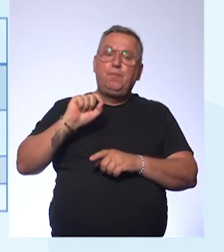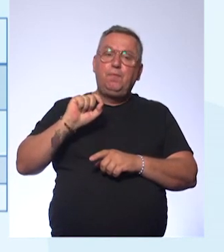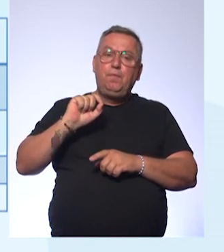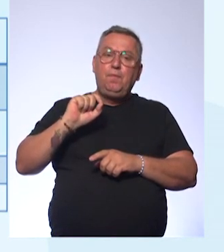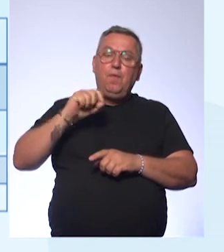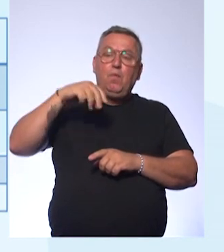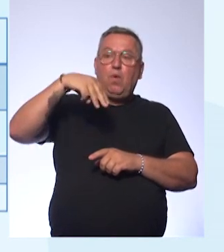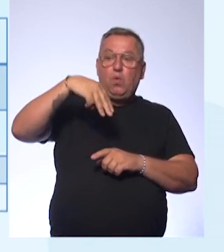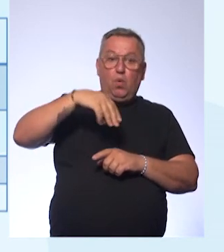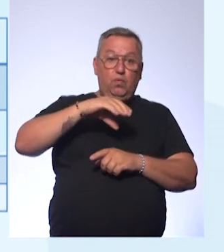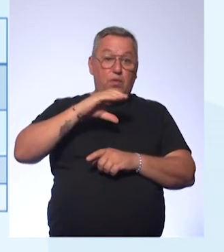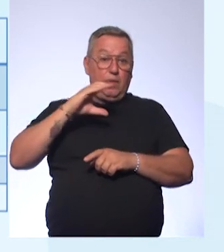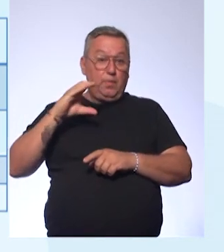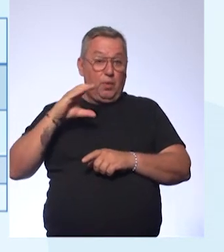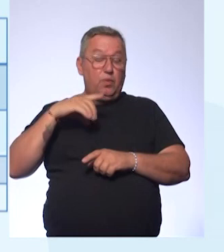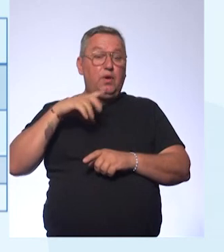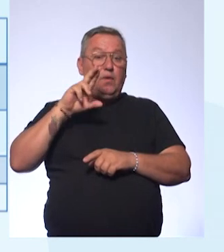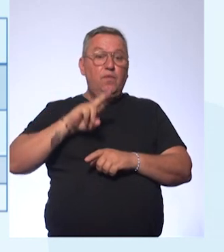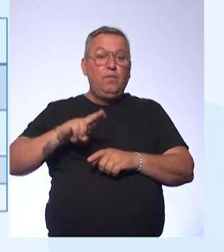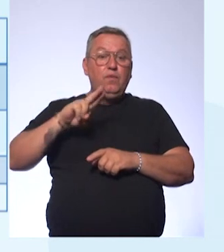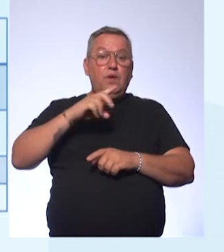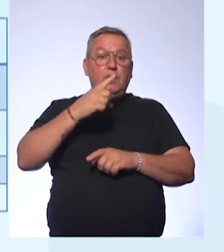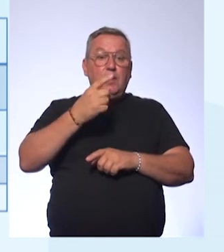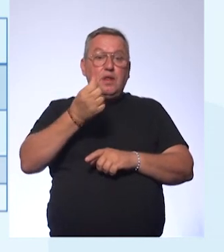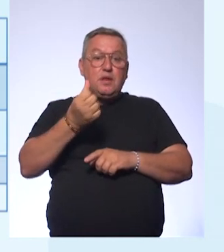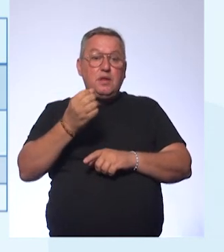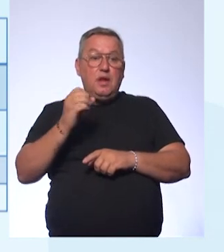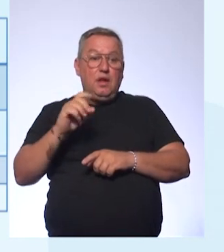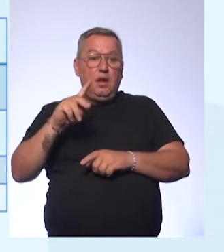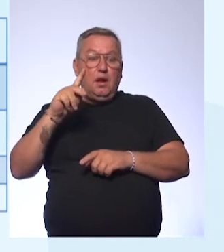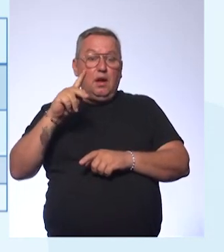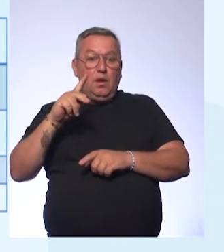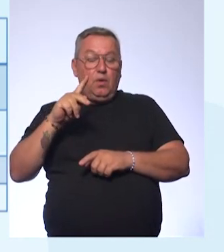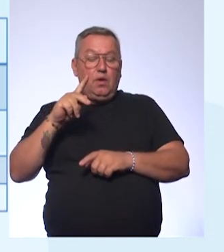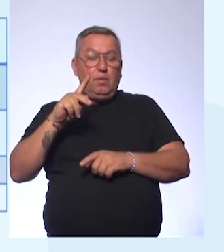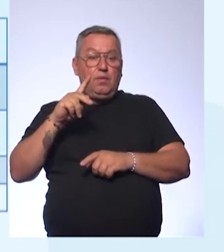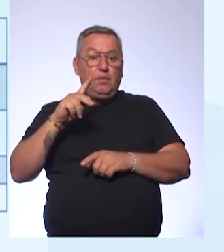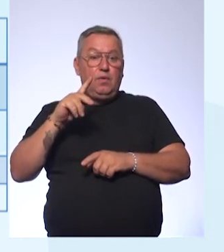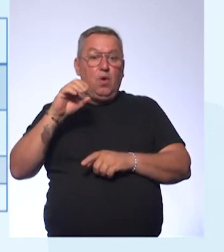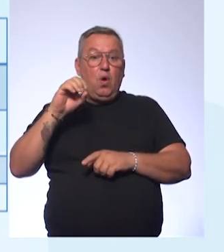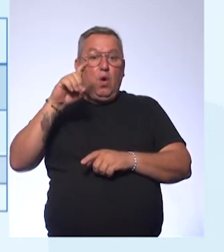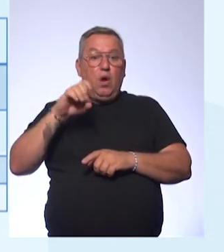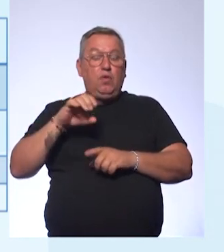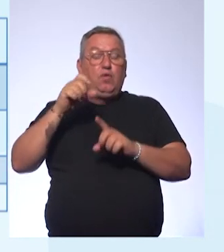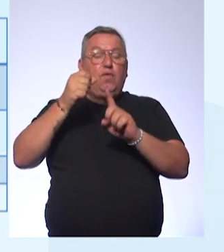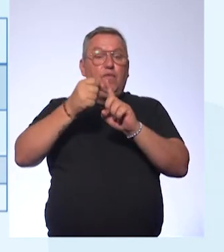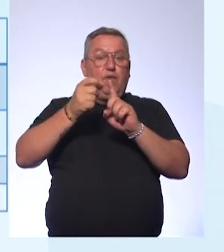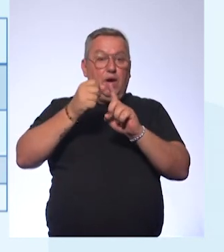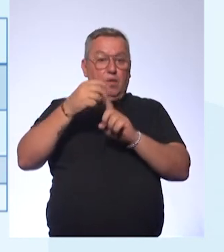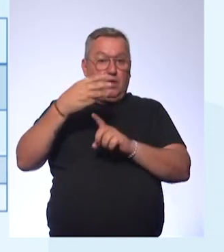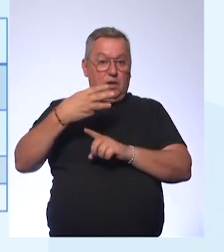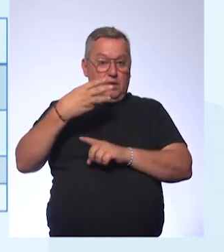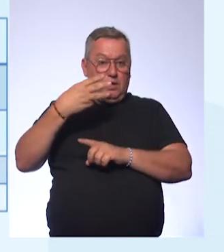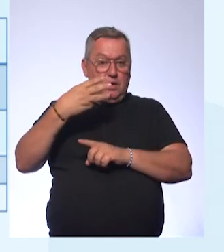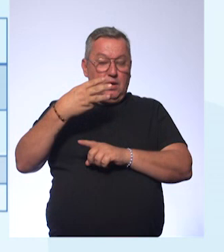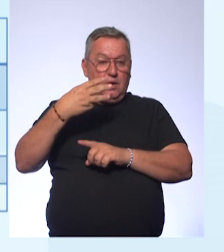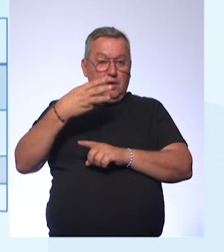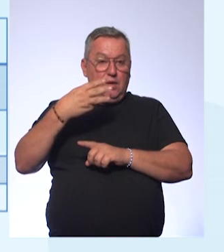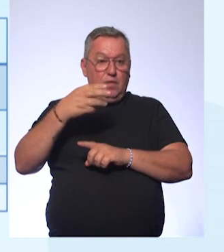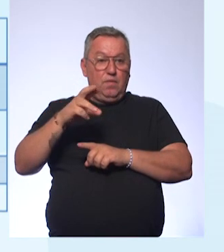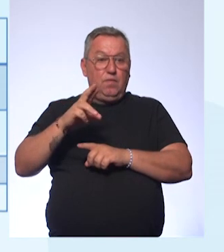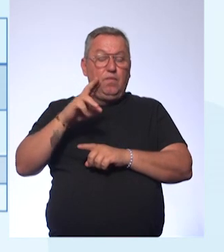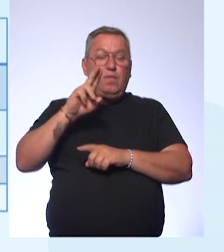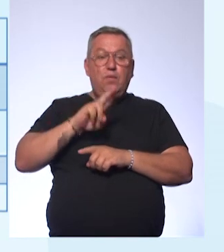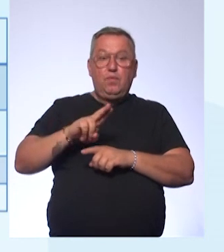monóxido de carbono, eu vou precisar de 160 quilogramas de óxido de ferro 3. Com isso,